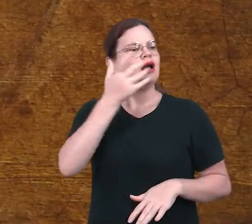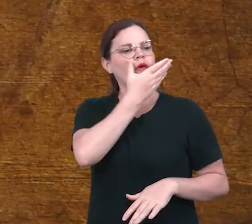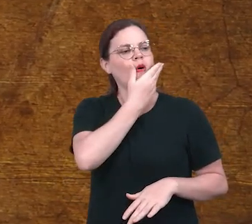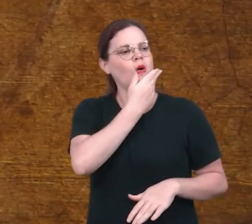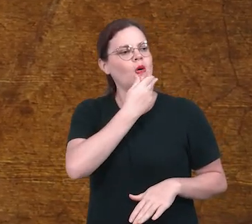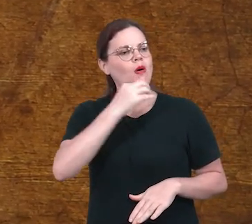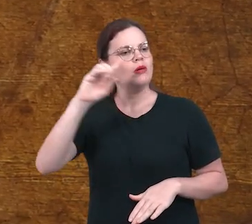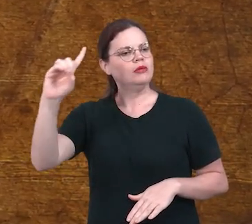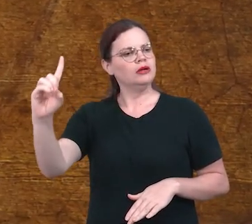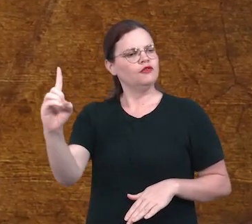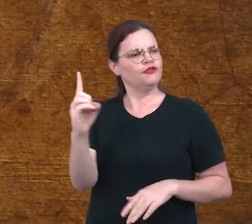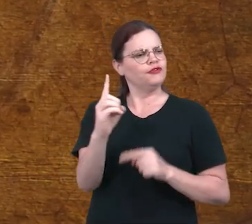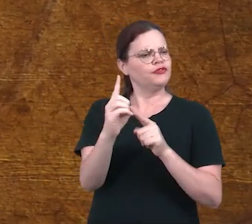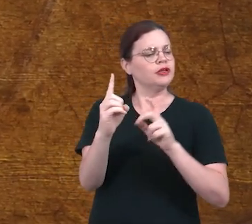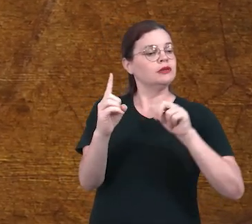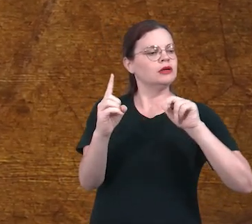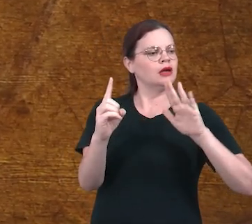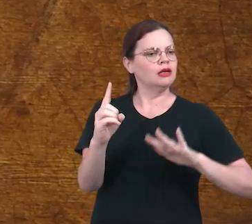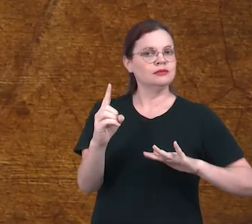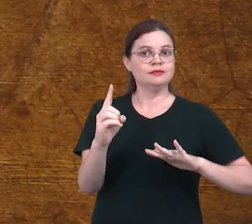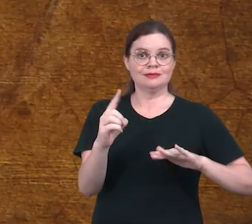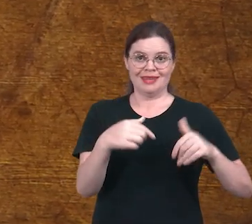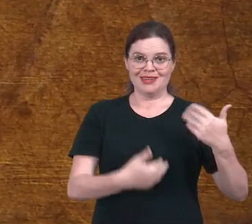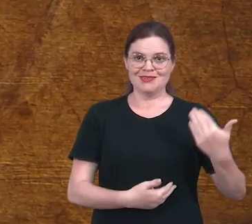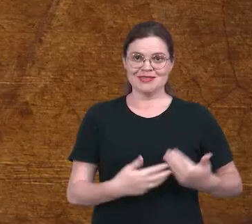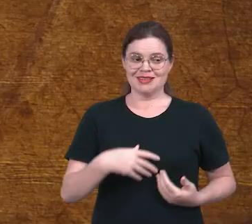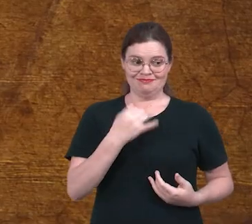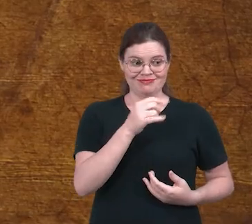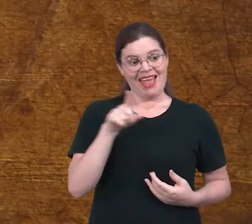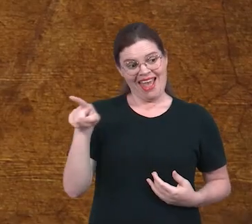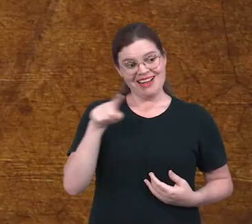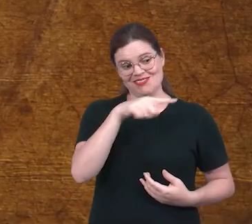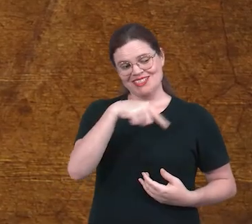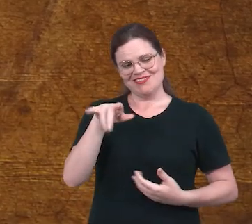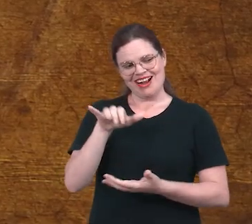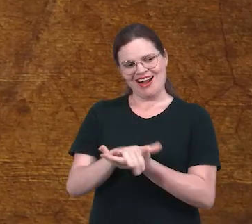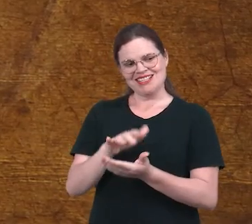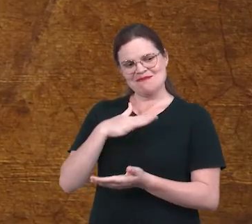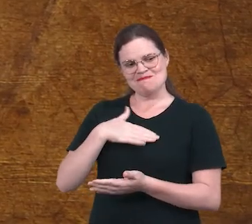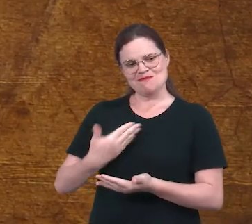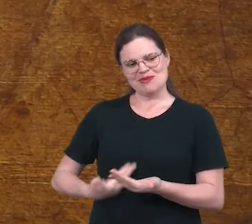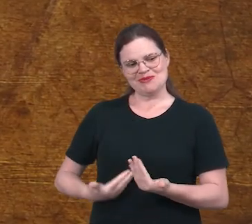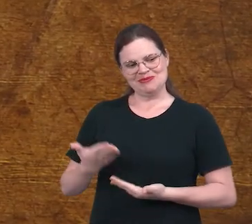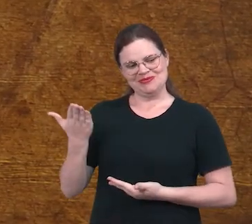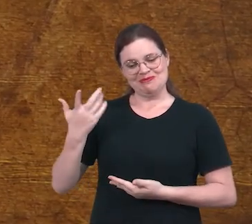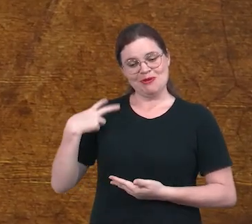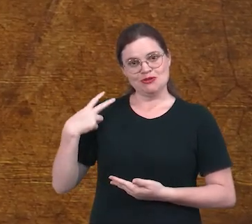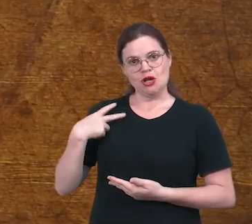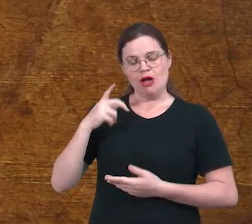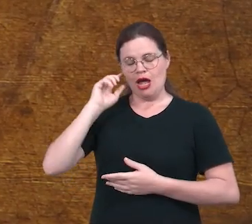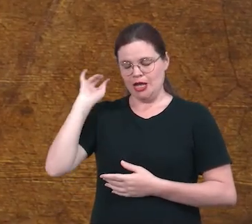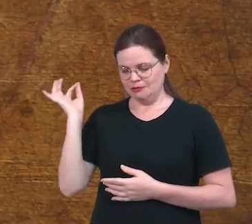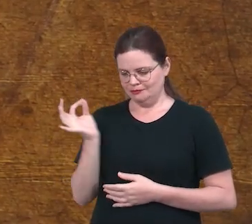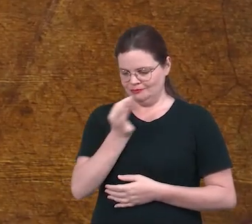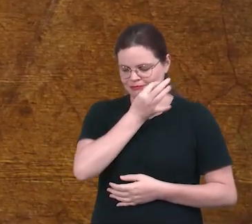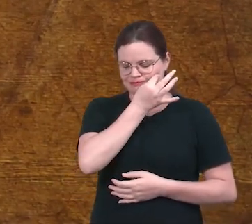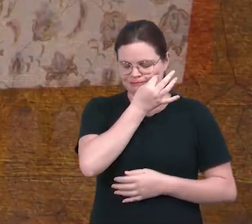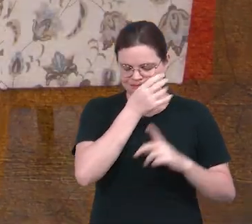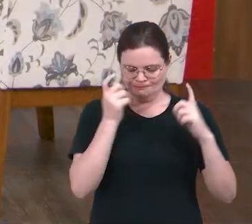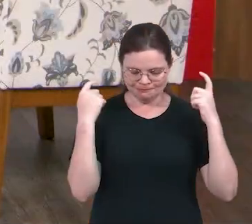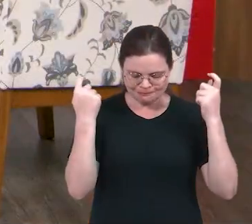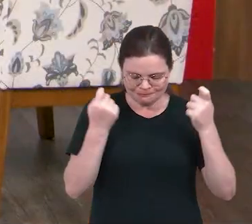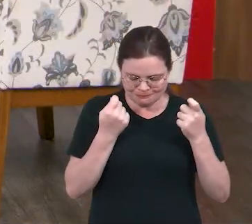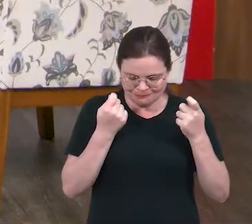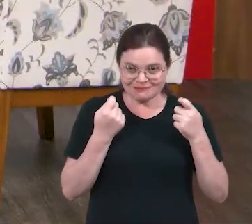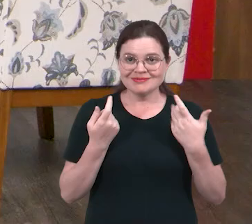campo ao nosso encontro? E o servo disse, esse é meu senhor. Então tomou ela o véu e cobriu-se. Né?